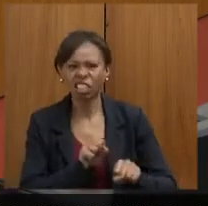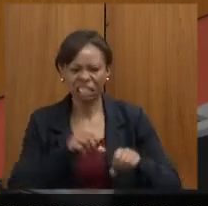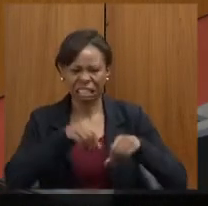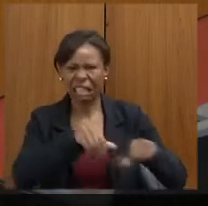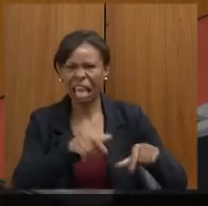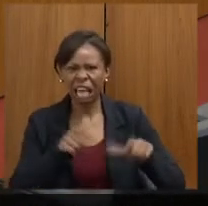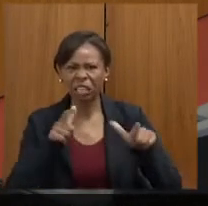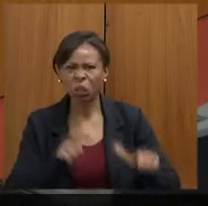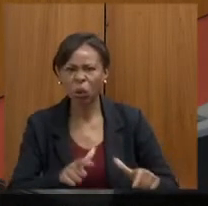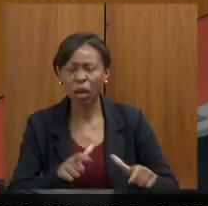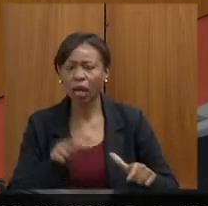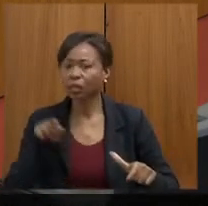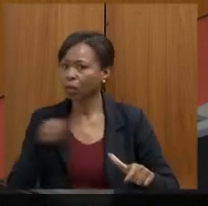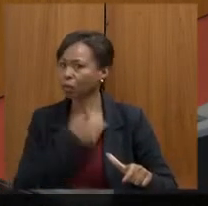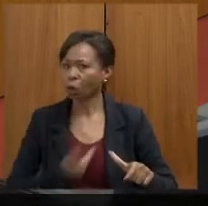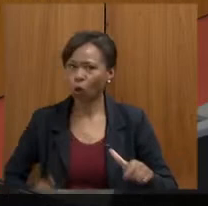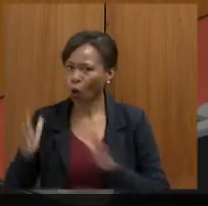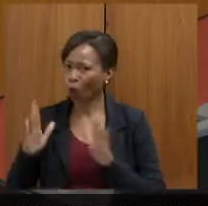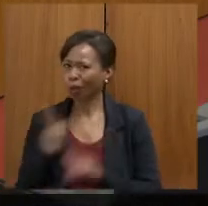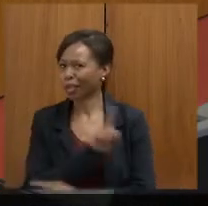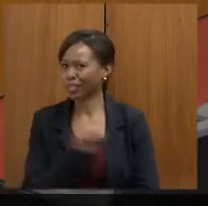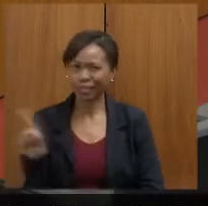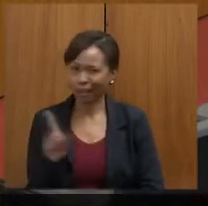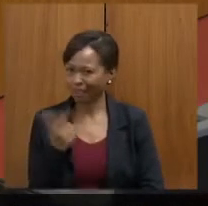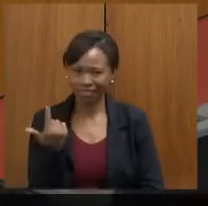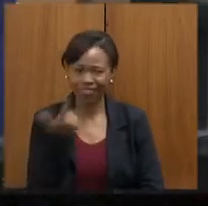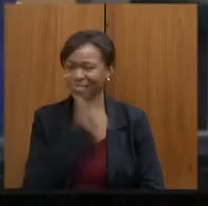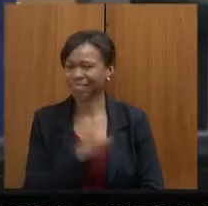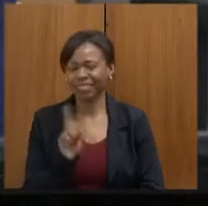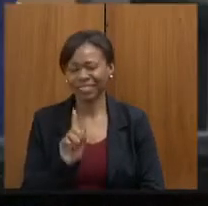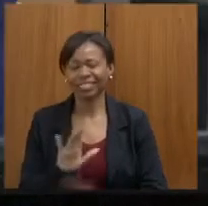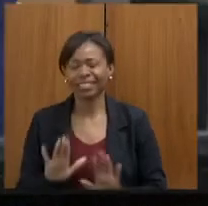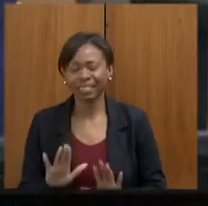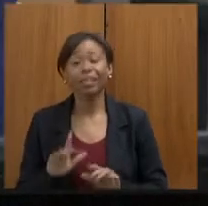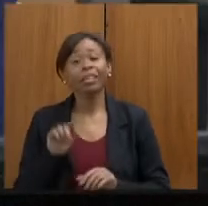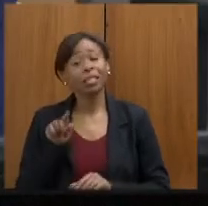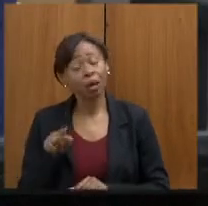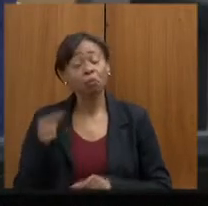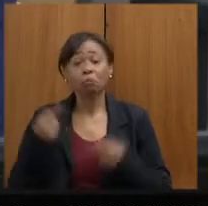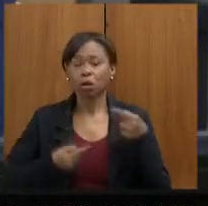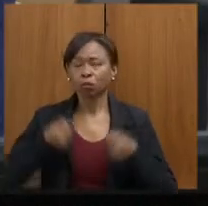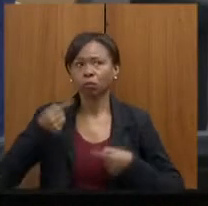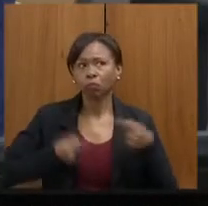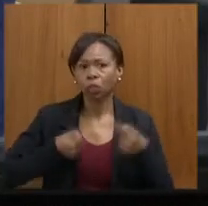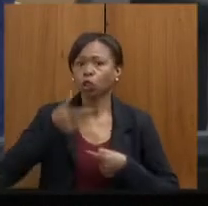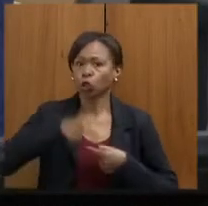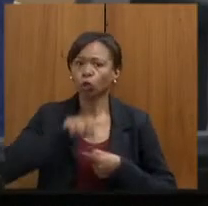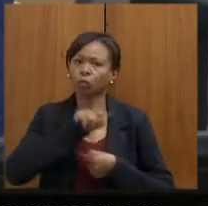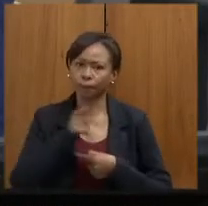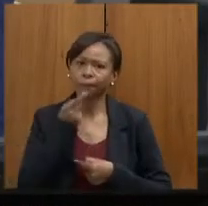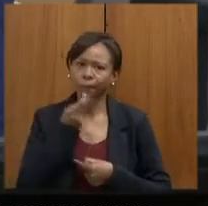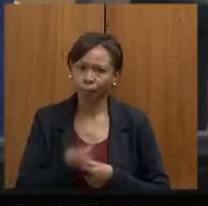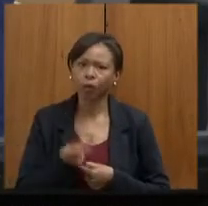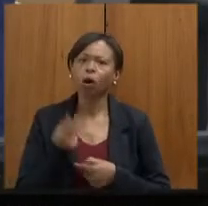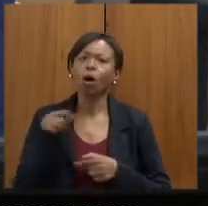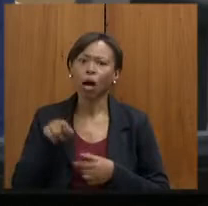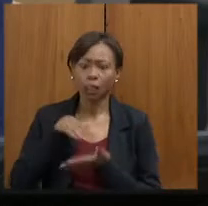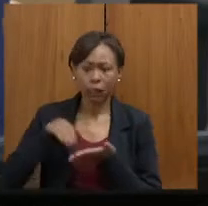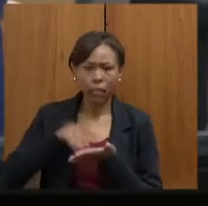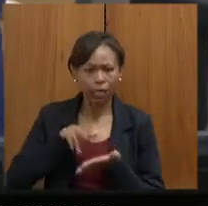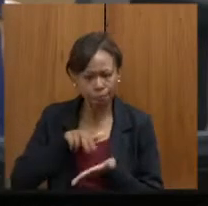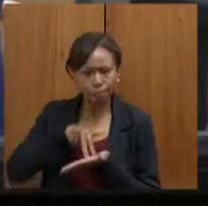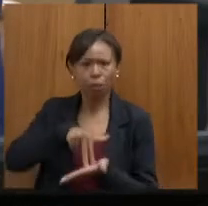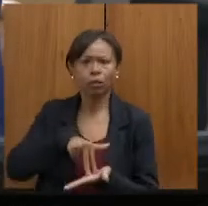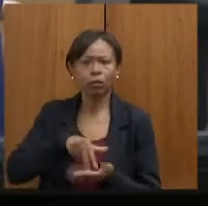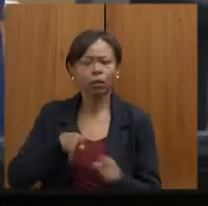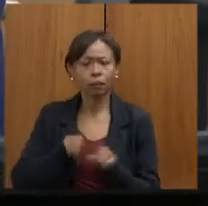então com certeza isso aí é objeto da gente fazer uma revisão discutir os novamente a secretaria se posicionar